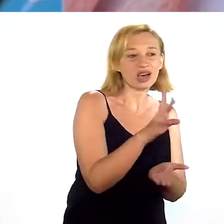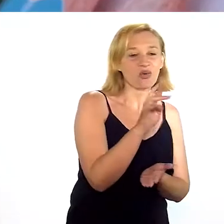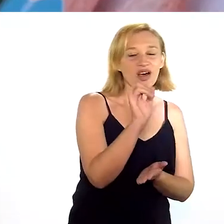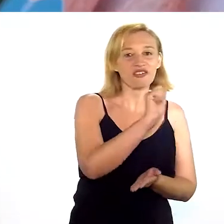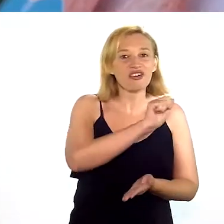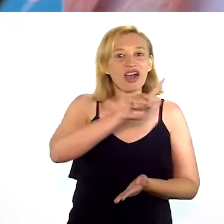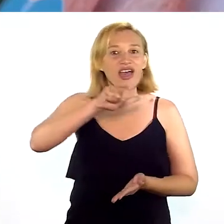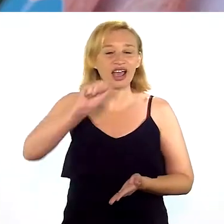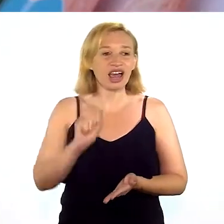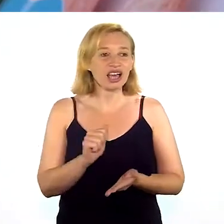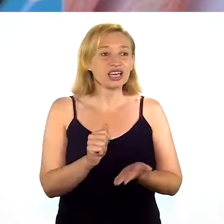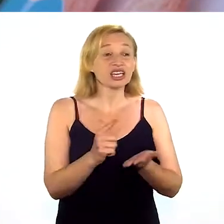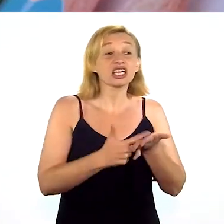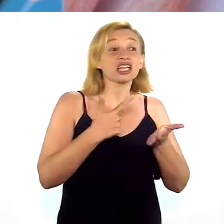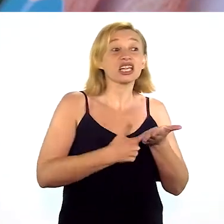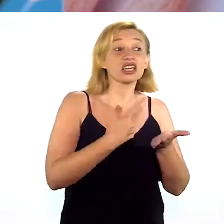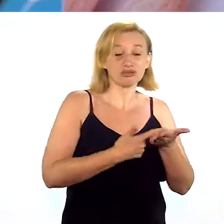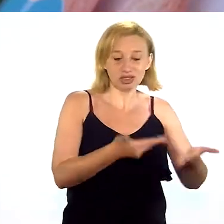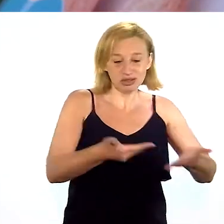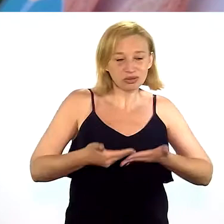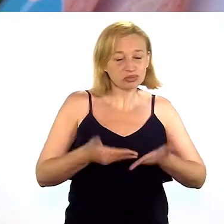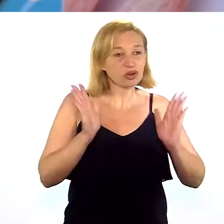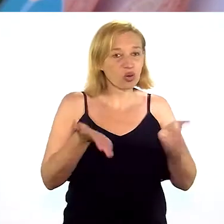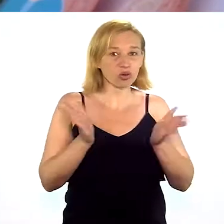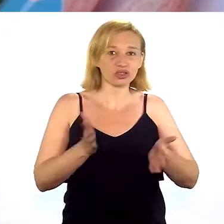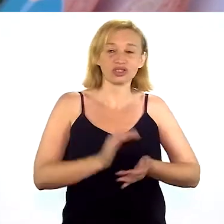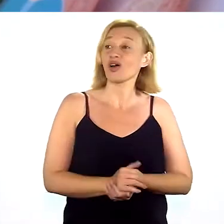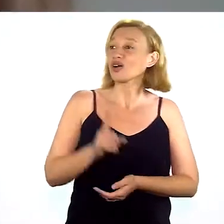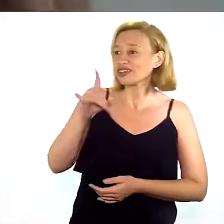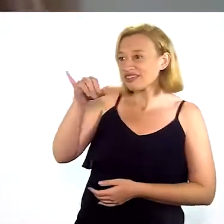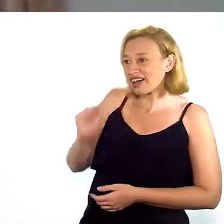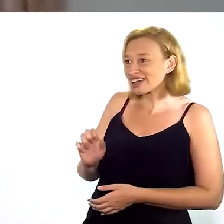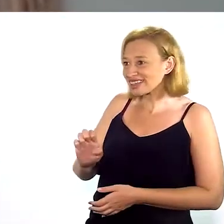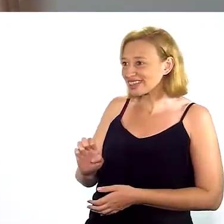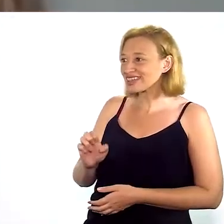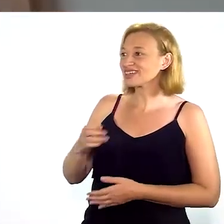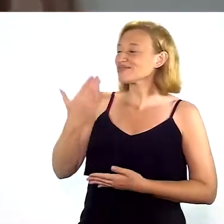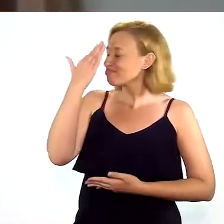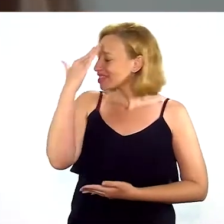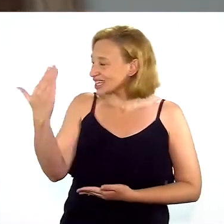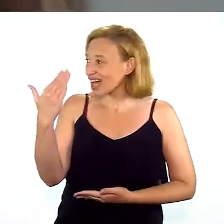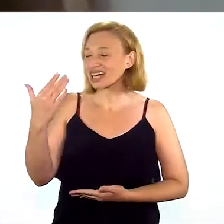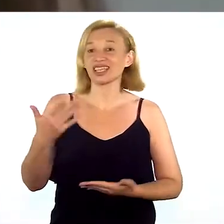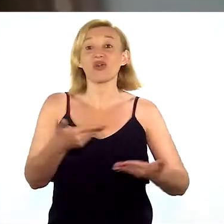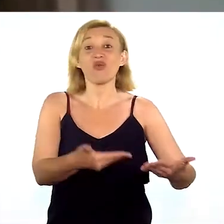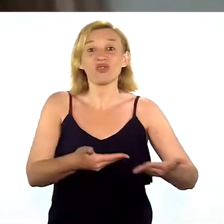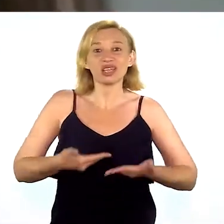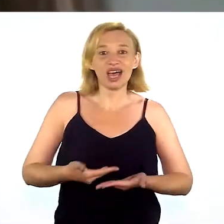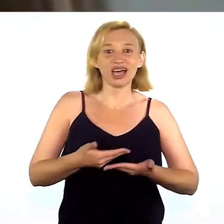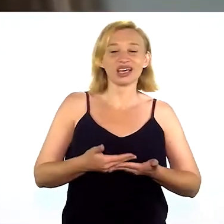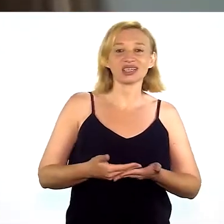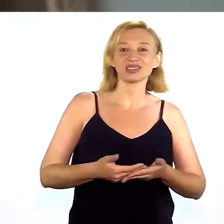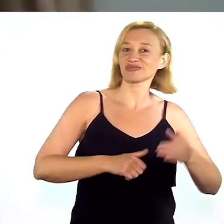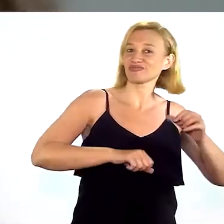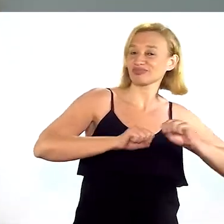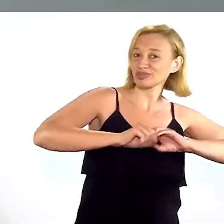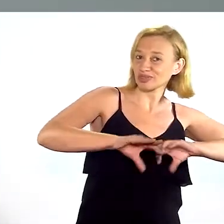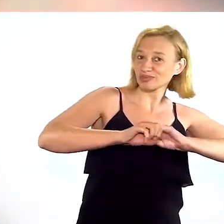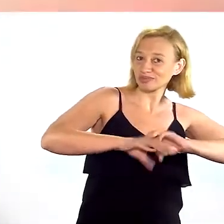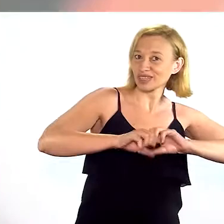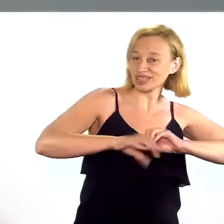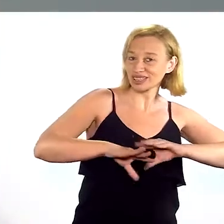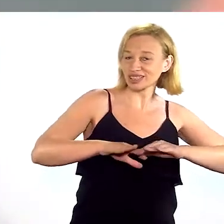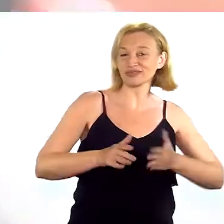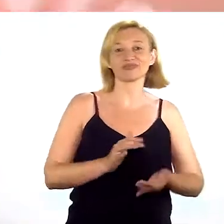Rafaela. Rafaela, que livro que você trouxe para a gente hoje? Oi, Dani, muito prazer. Obrigada por me convidar para participar da Educação e do Clube